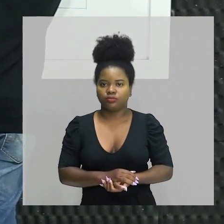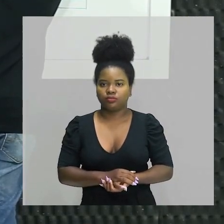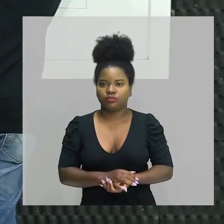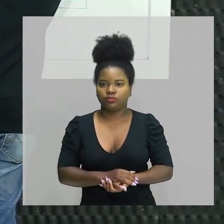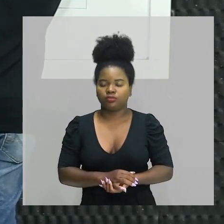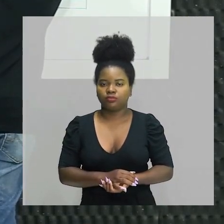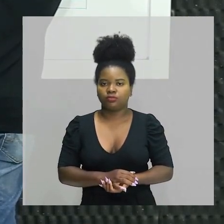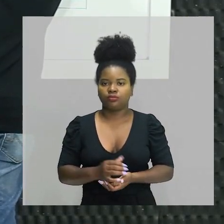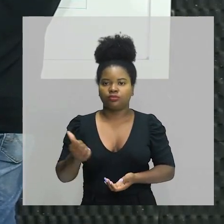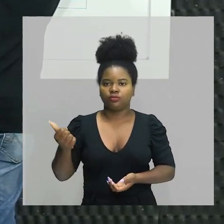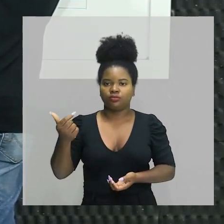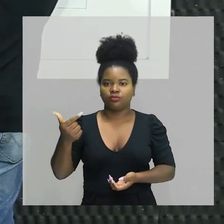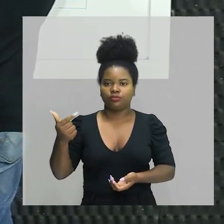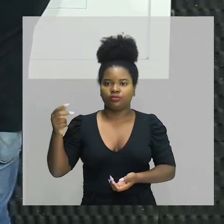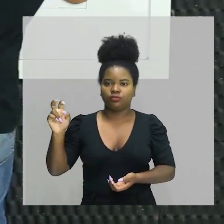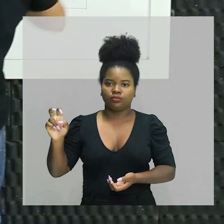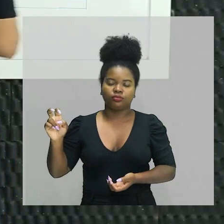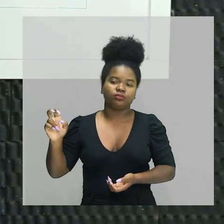mais 2 zeros.